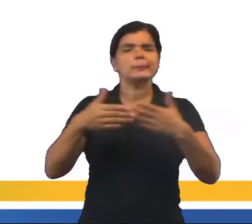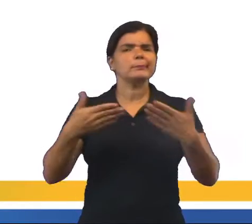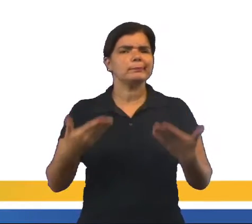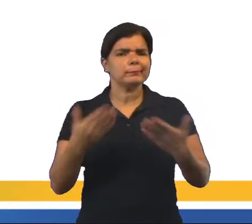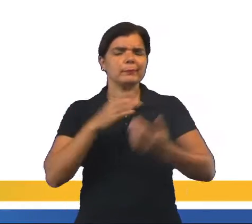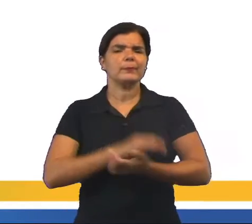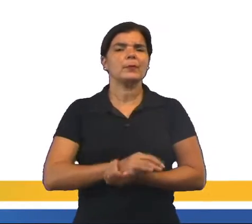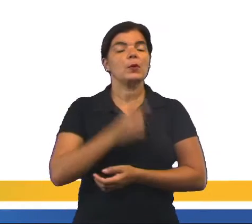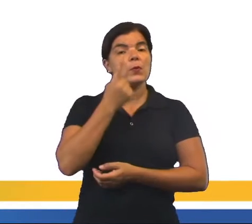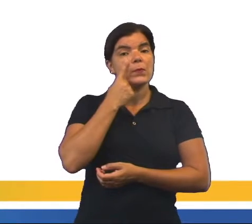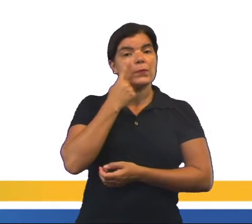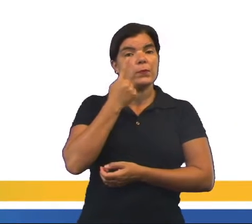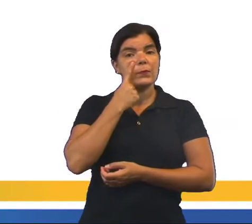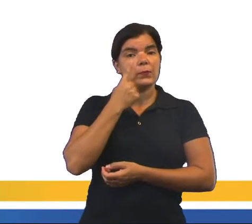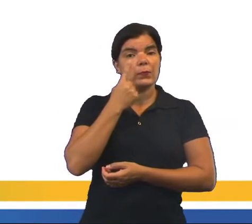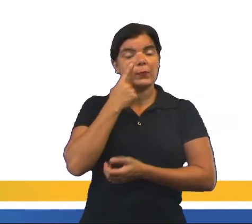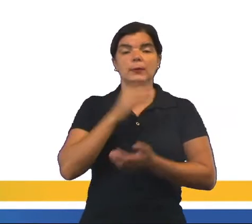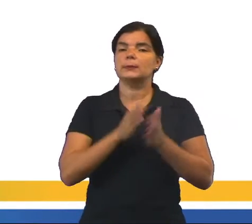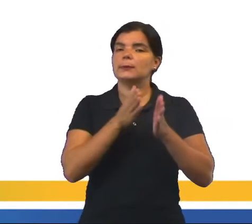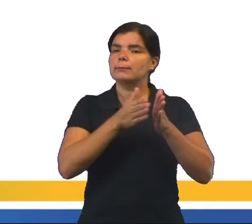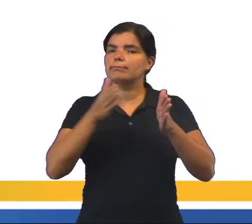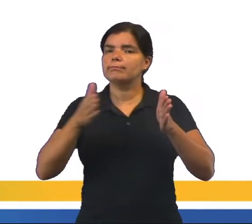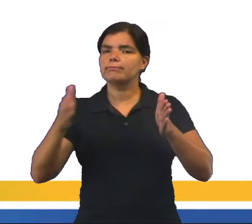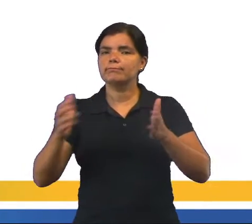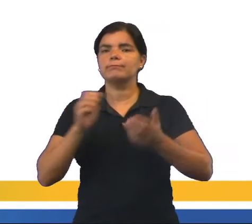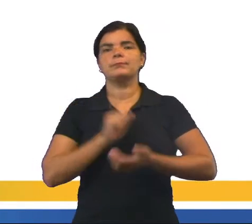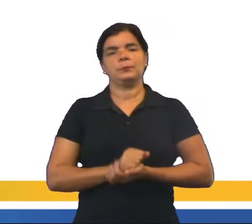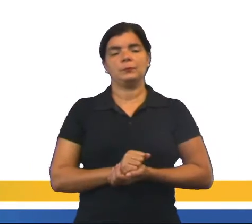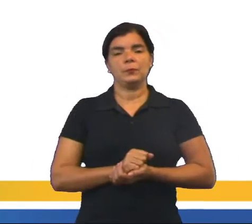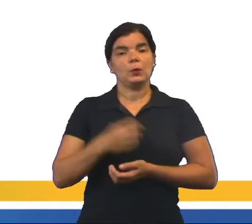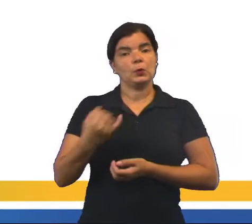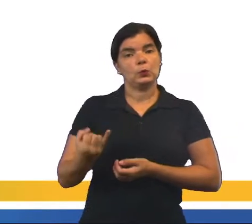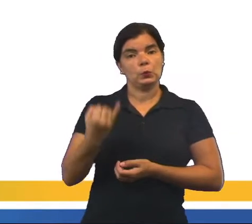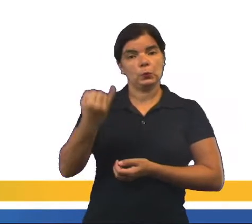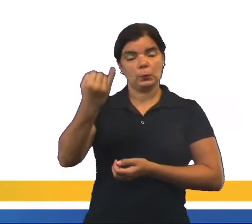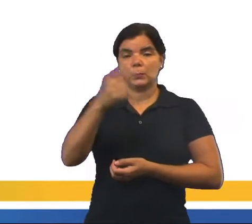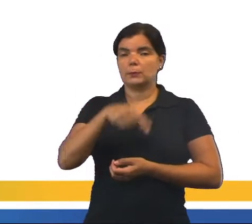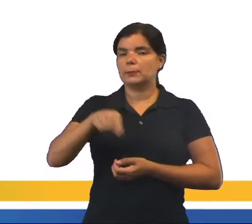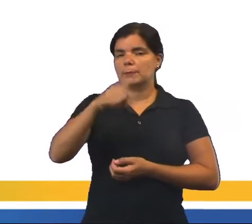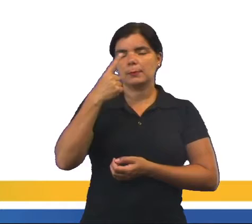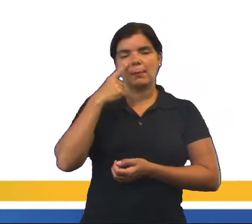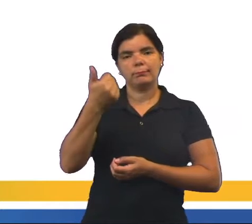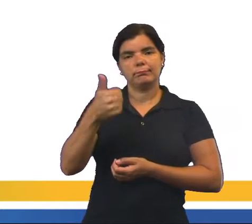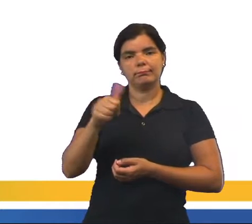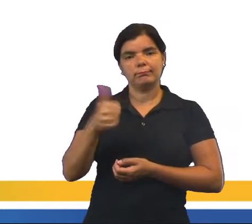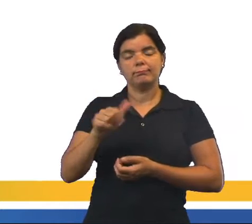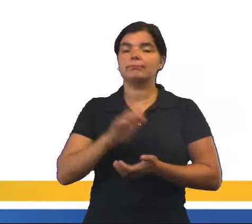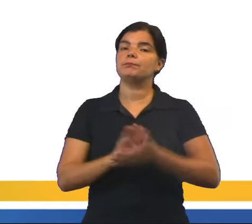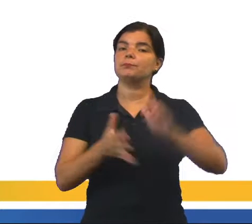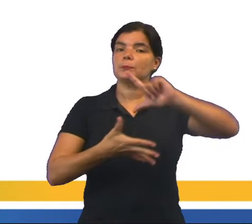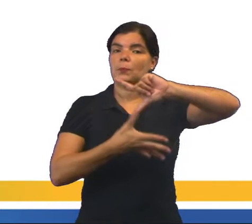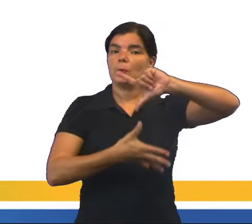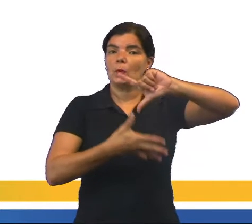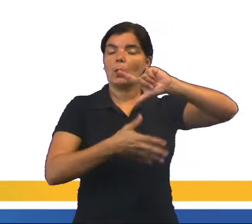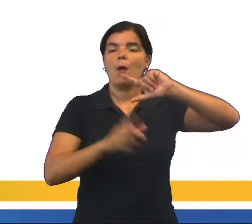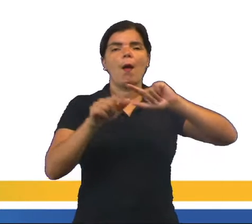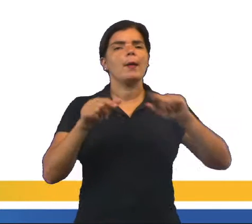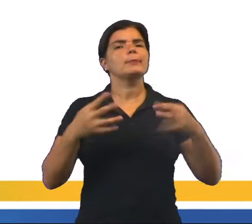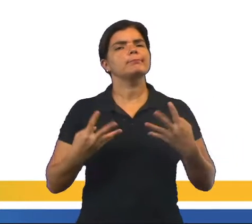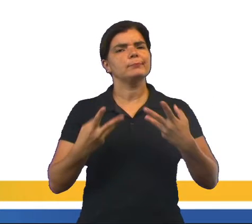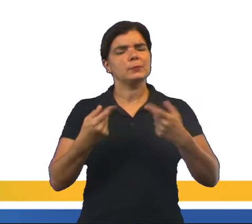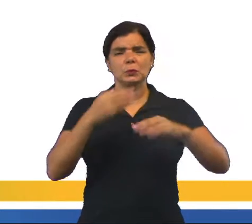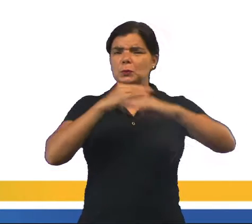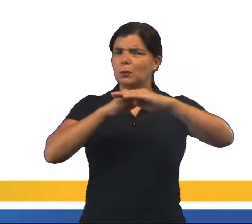Então, veja aí comigo, na sequência, o que nós temos de importante para você analisar. A América Latina é